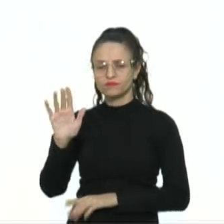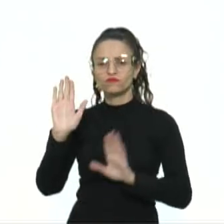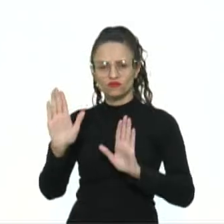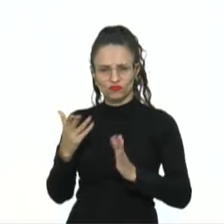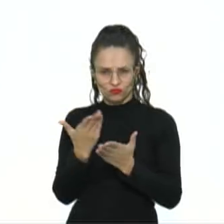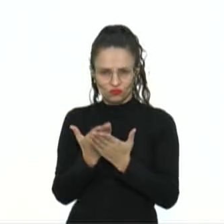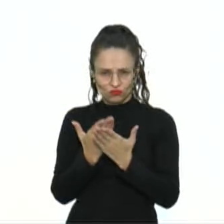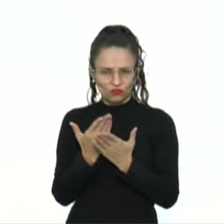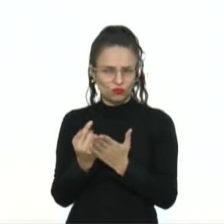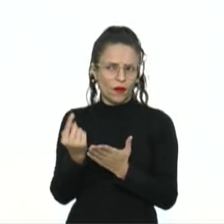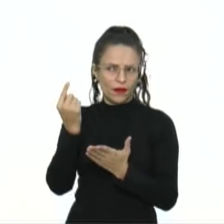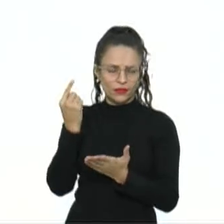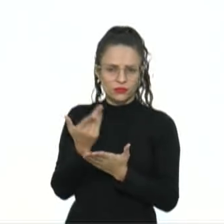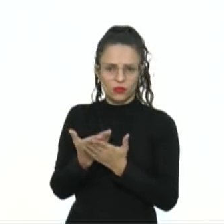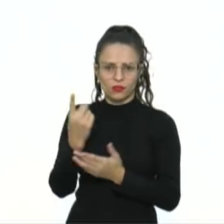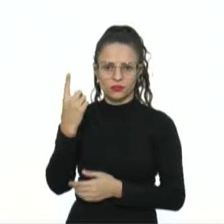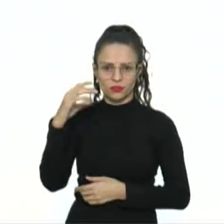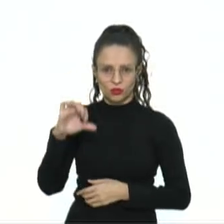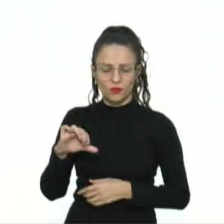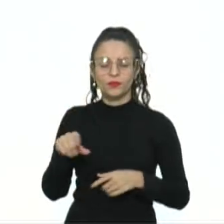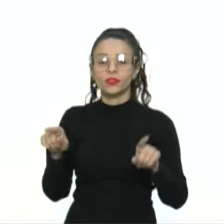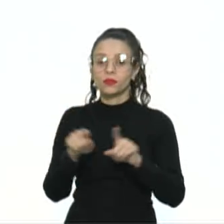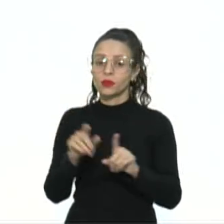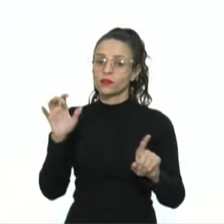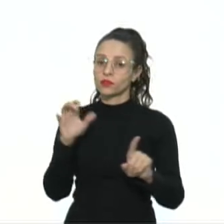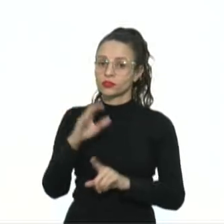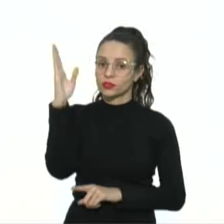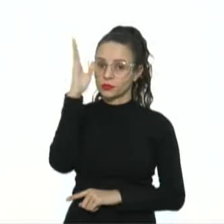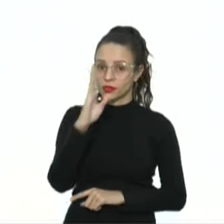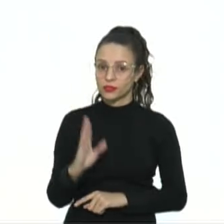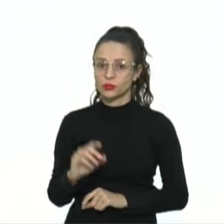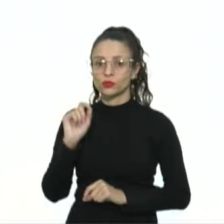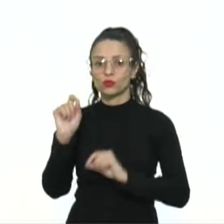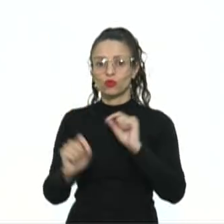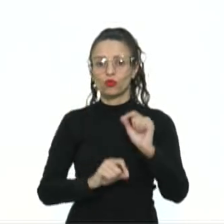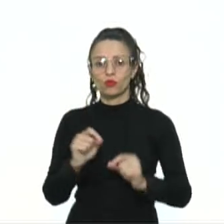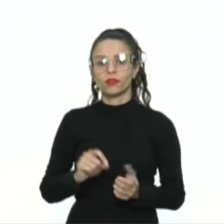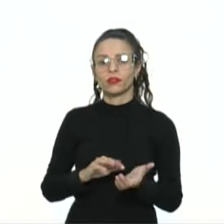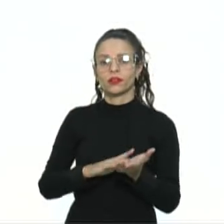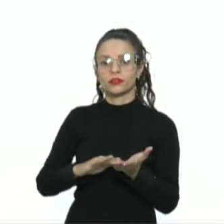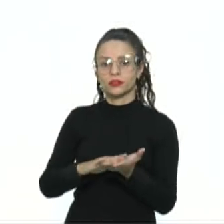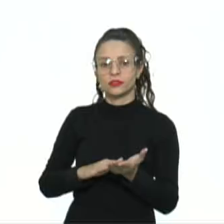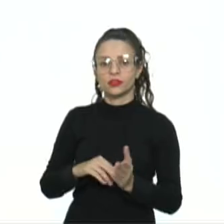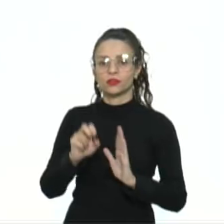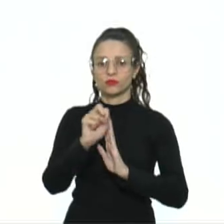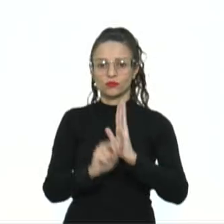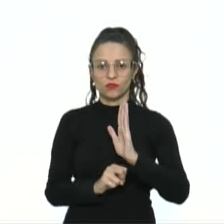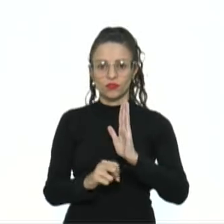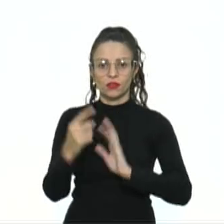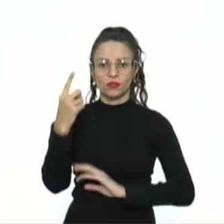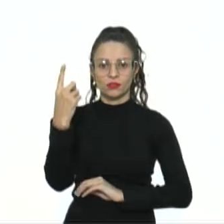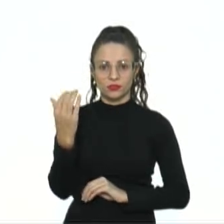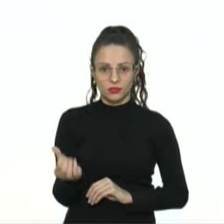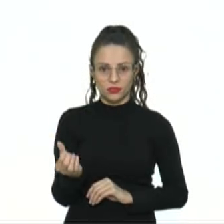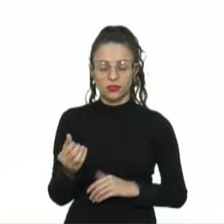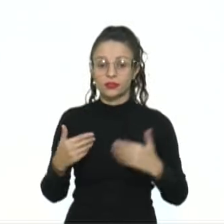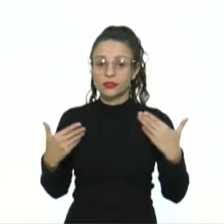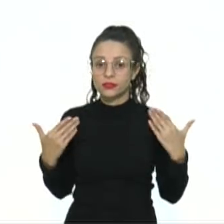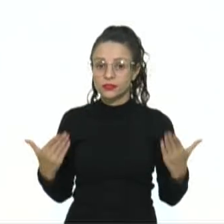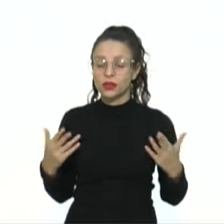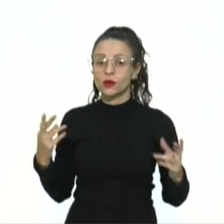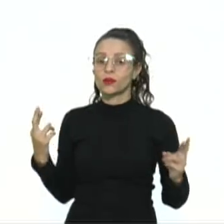hoje também, né? Outra influência do circo no Brasil foi a vinda dos ciganos no século XVI. Então,